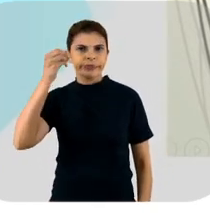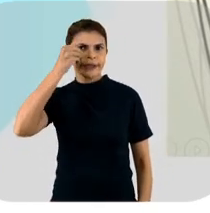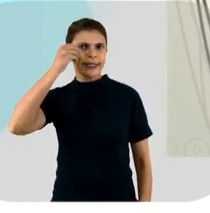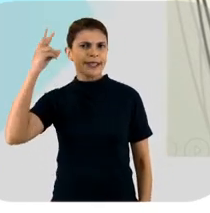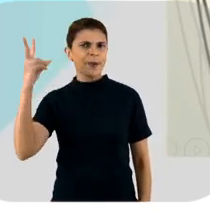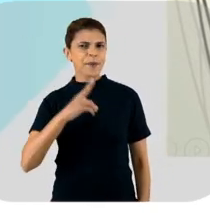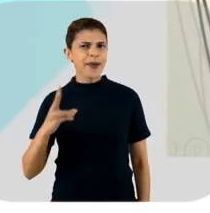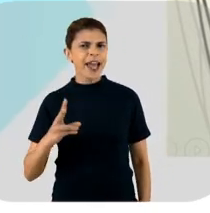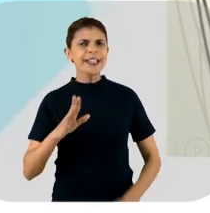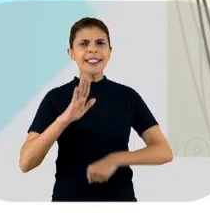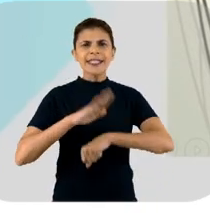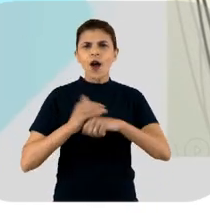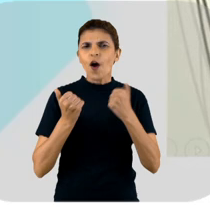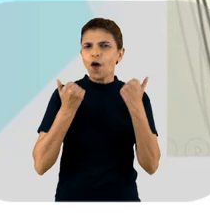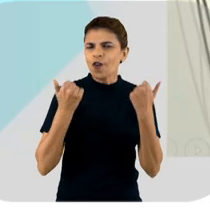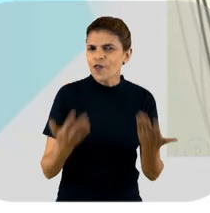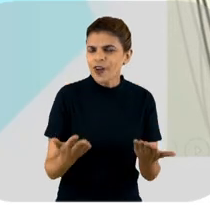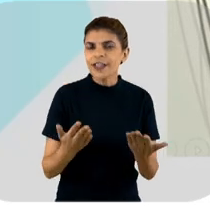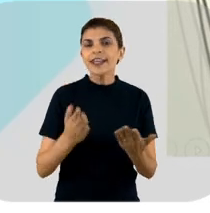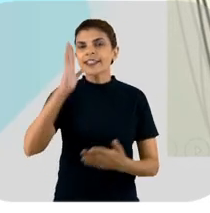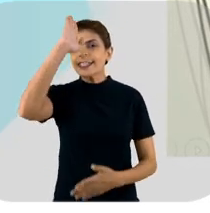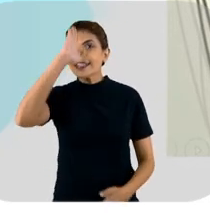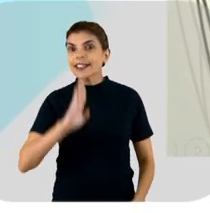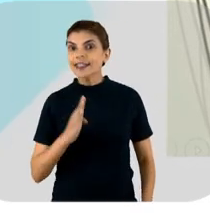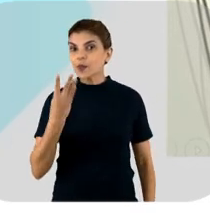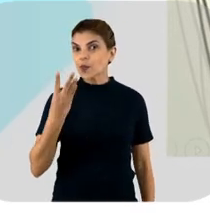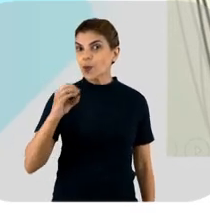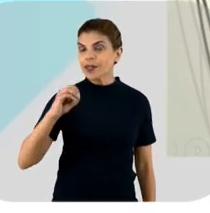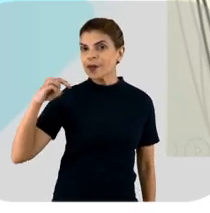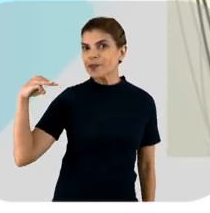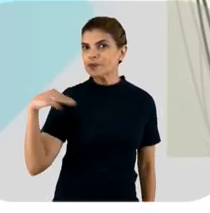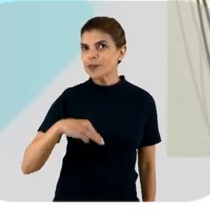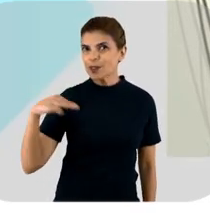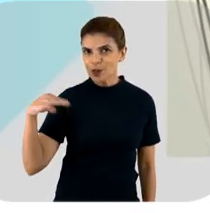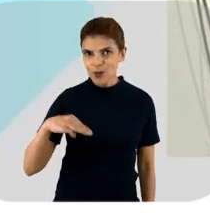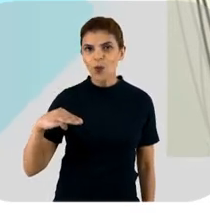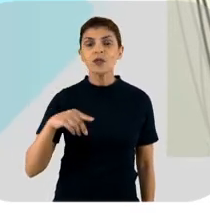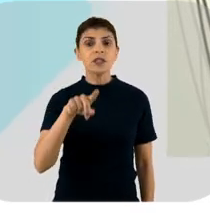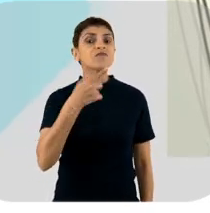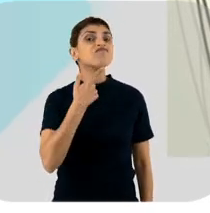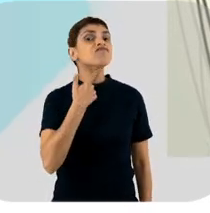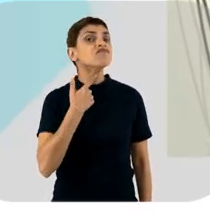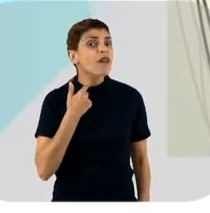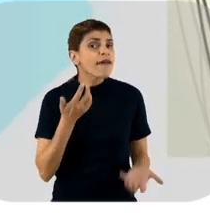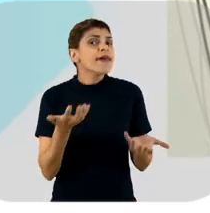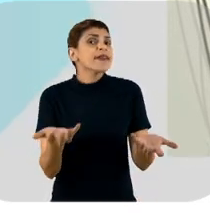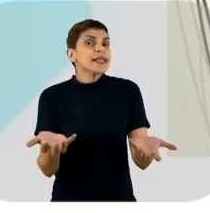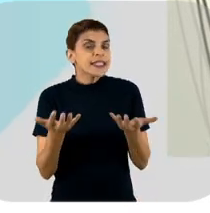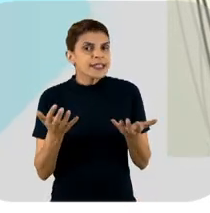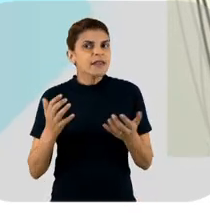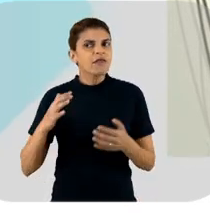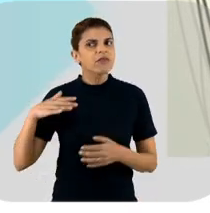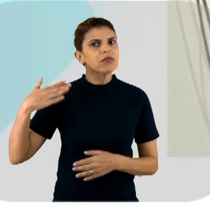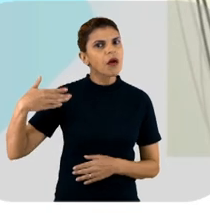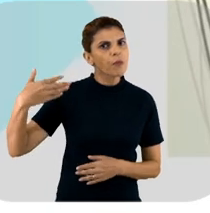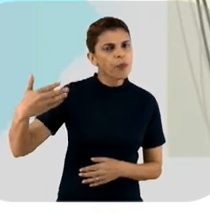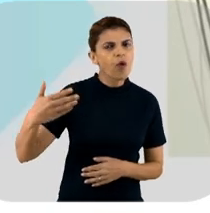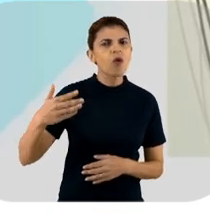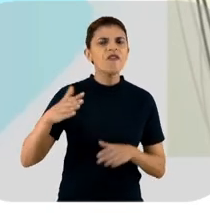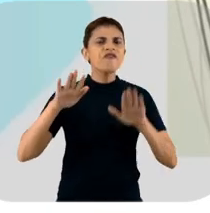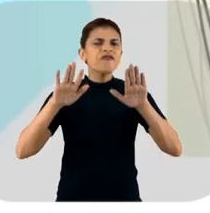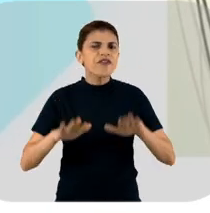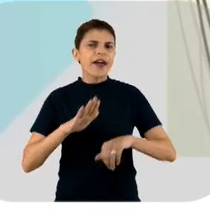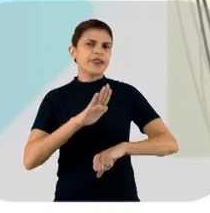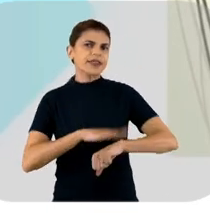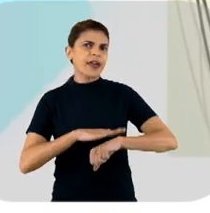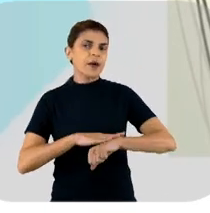esperta, assim, ela oferece 40 minutos de graça, mas se você quiser depois